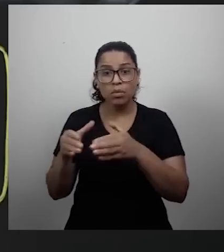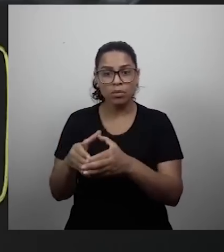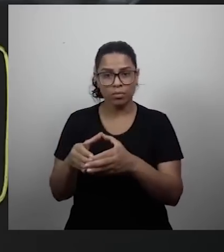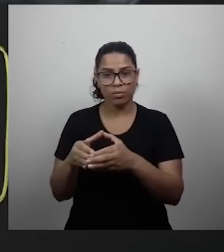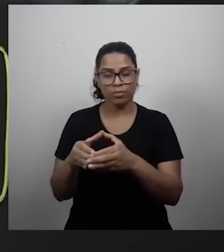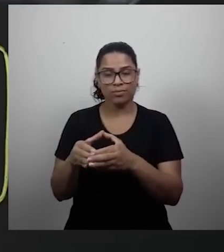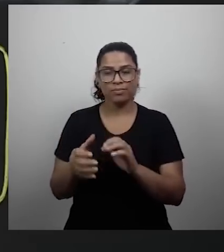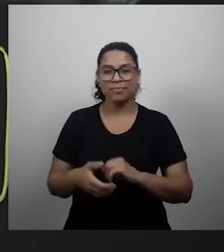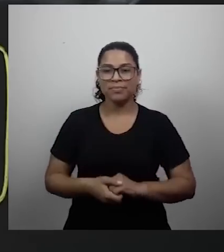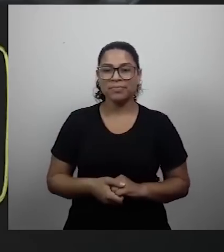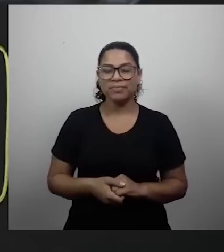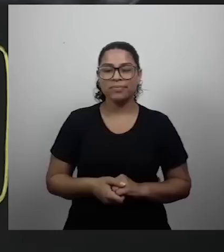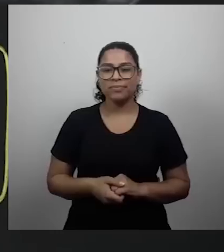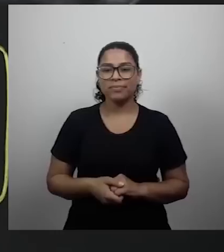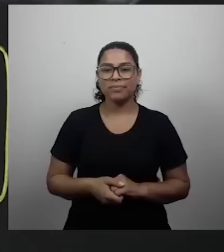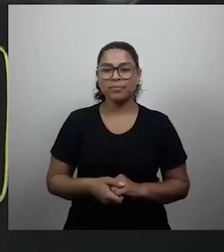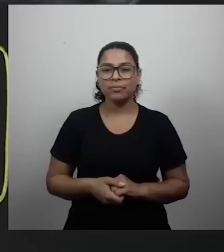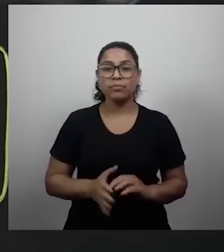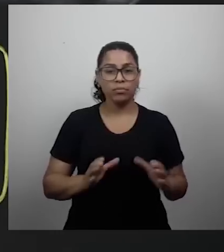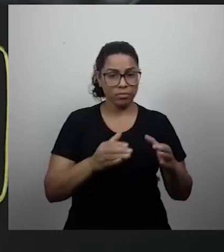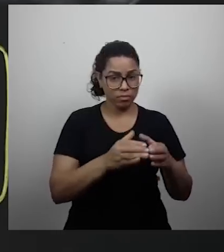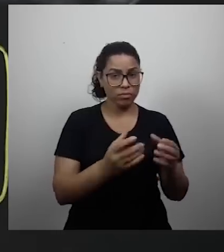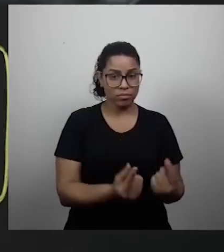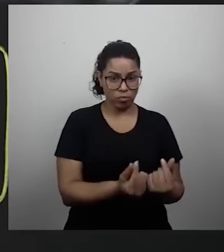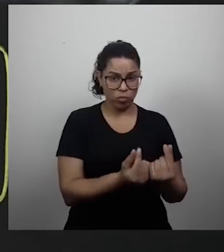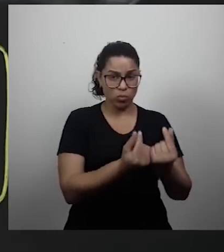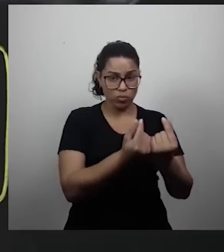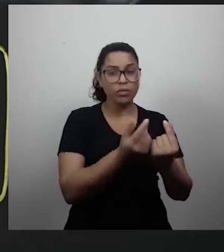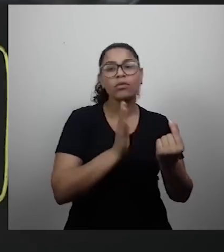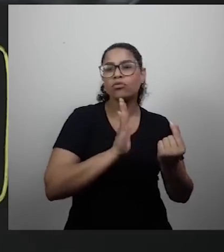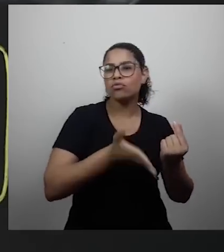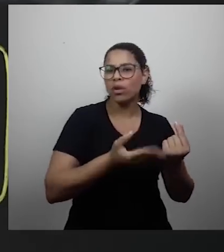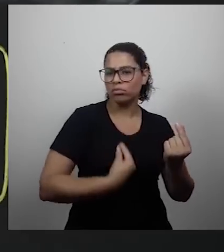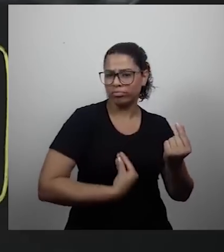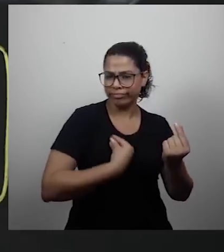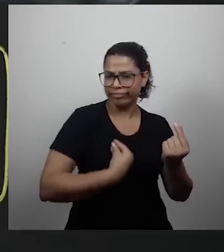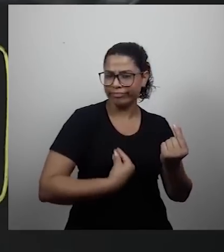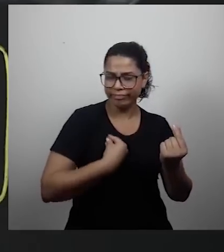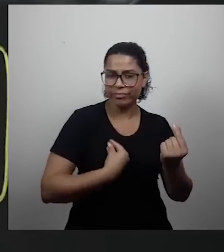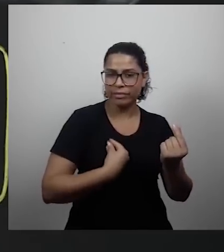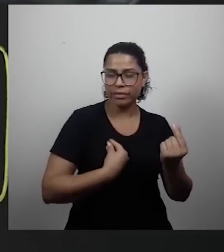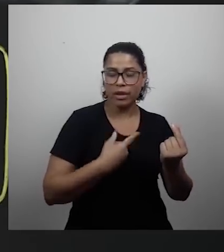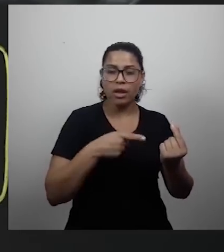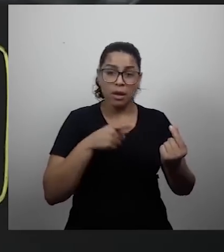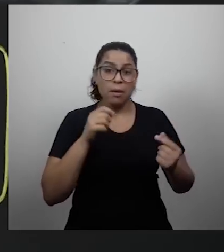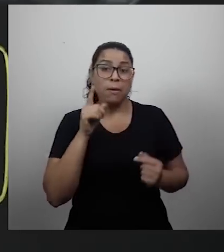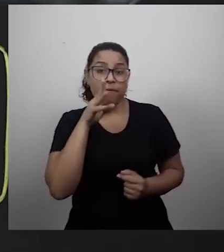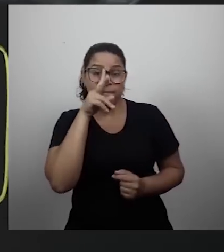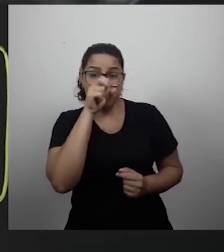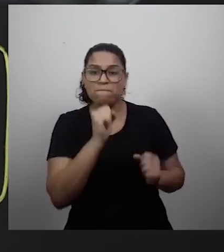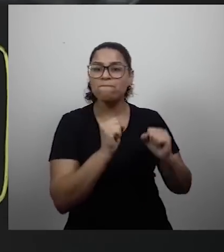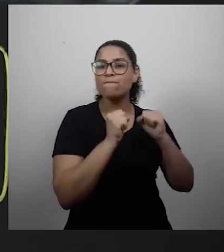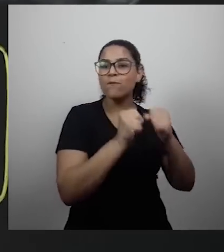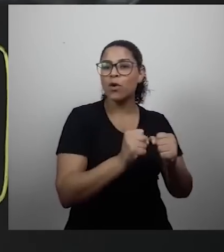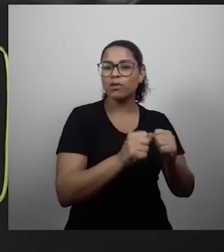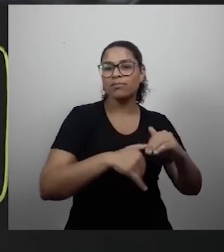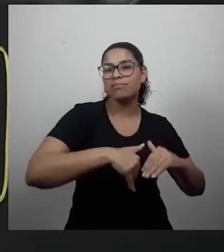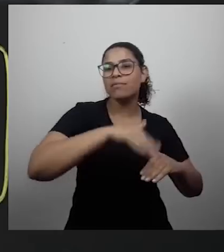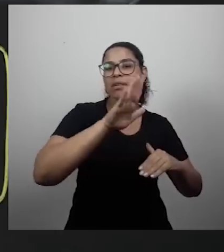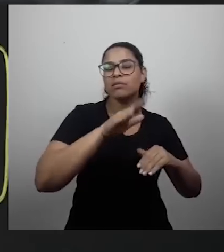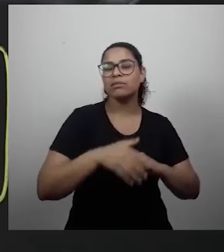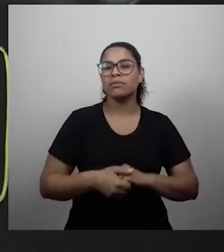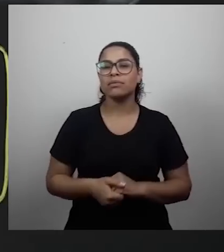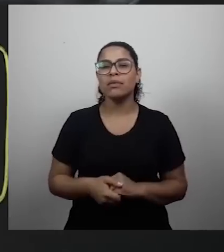surge. A burguesia já existia, tratava do comércio, ela se fortaleceu com a indústria, mas surgiu